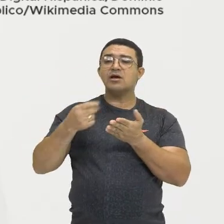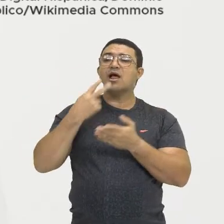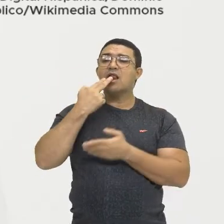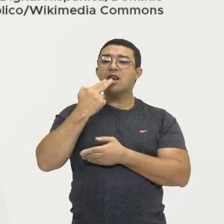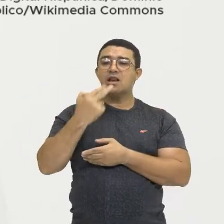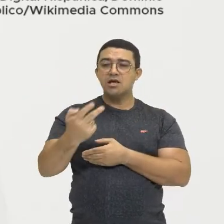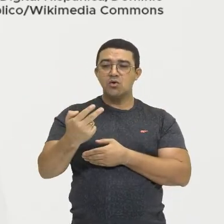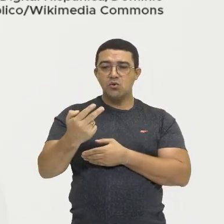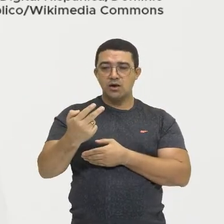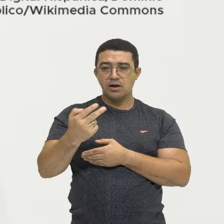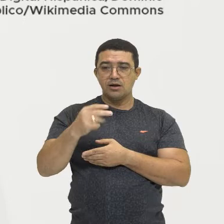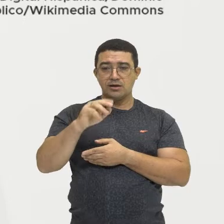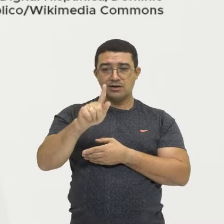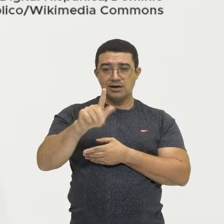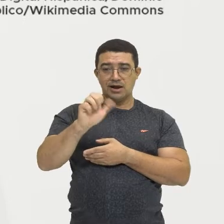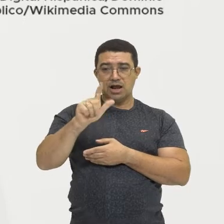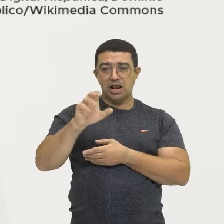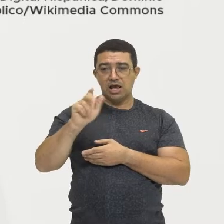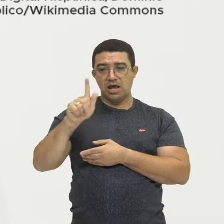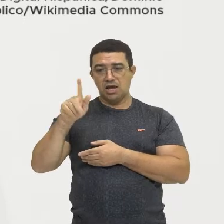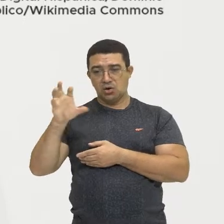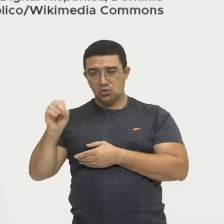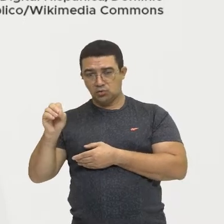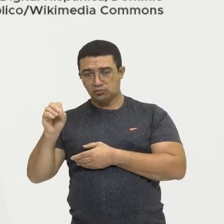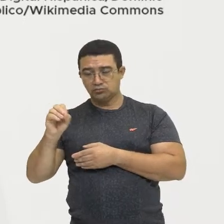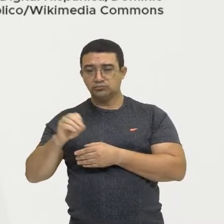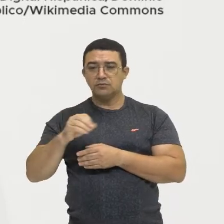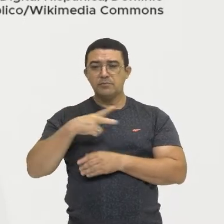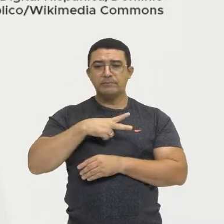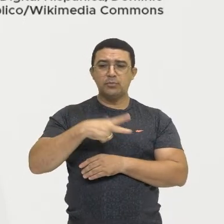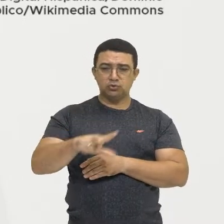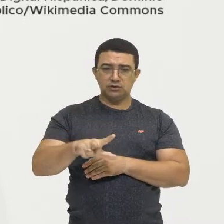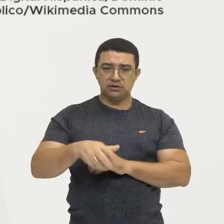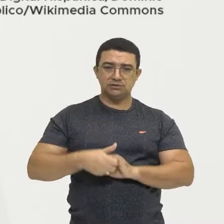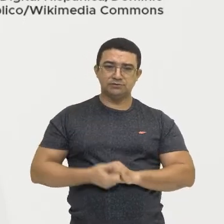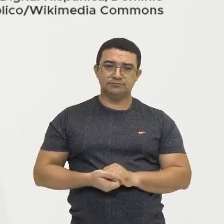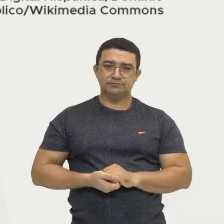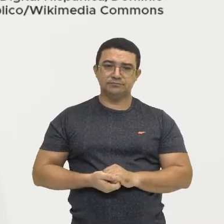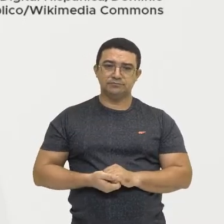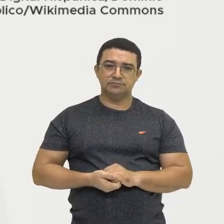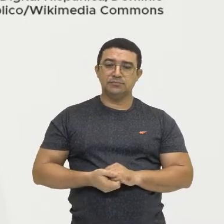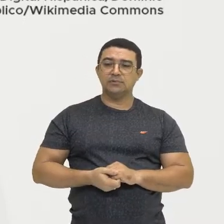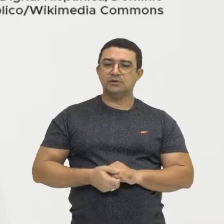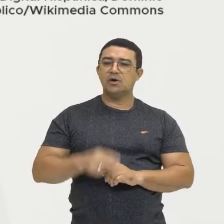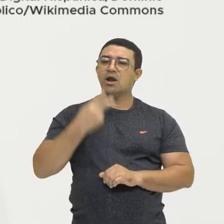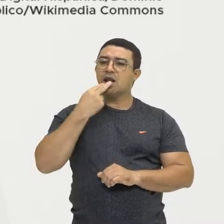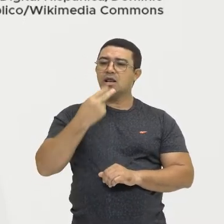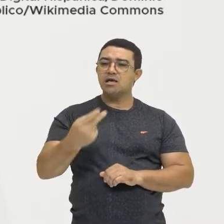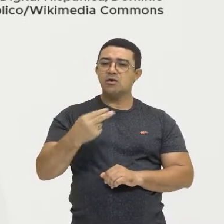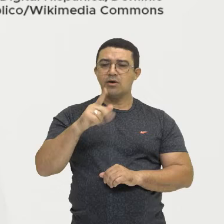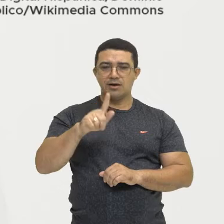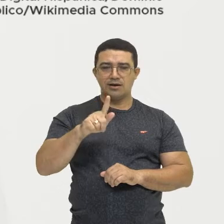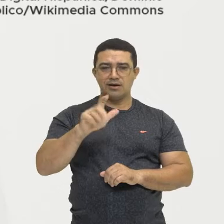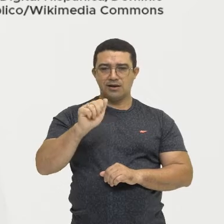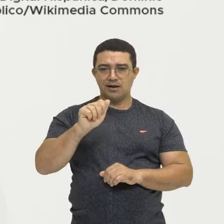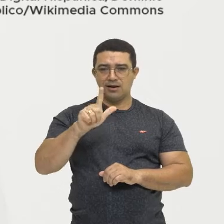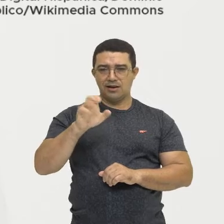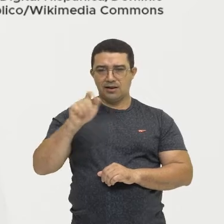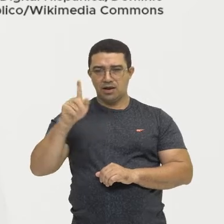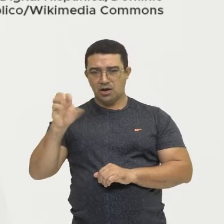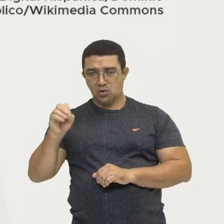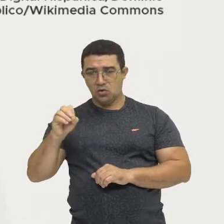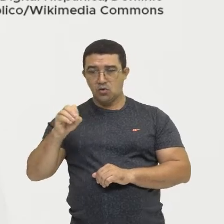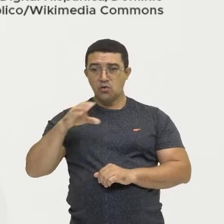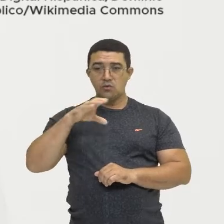Que é isso, professora? Galego-português ou galaico-português? Galego-português ou galaico-português, né?